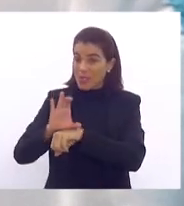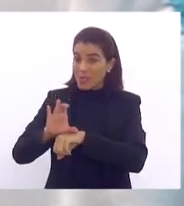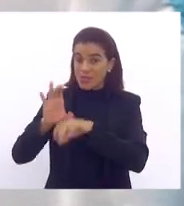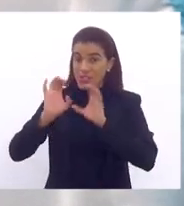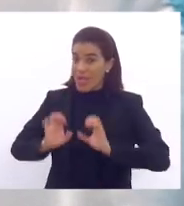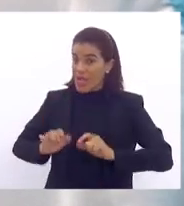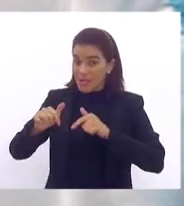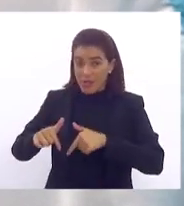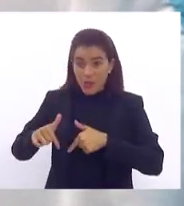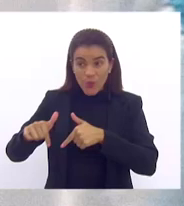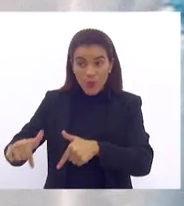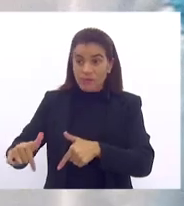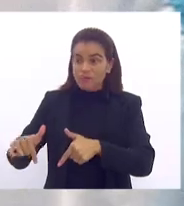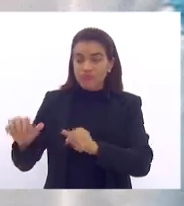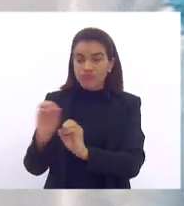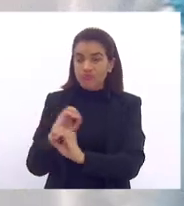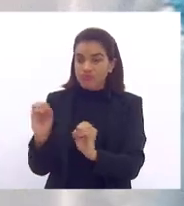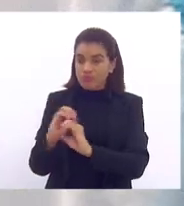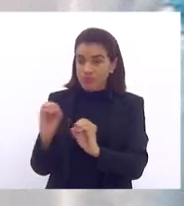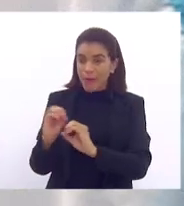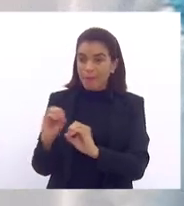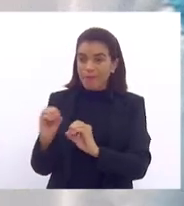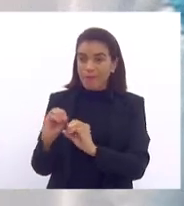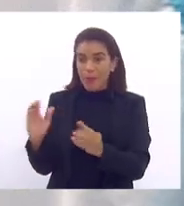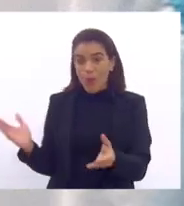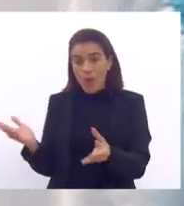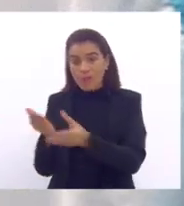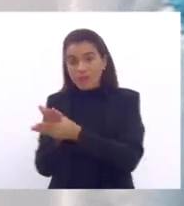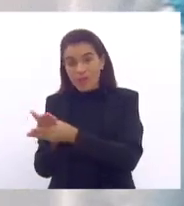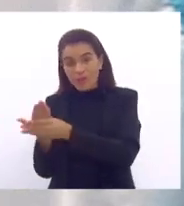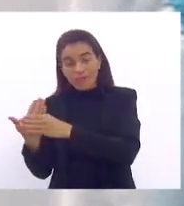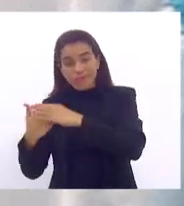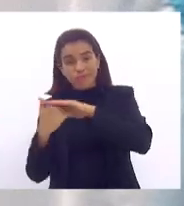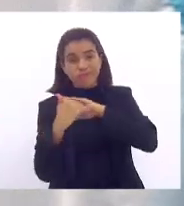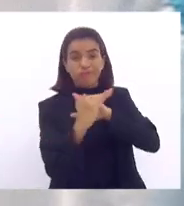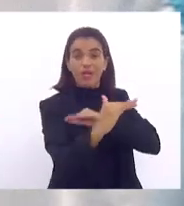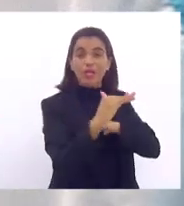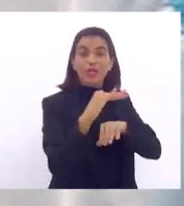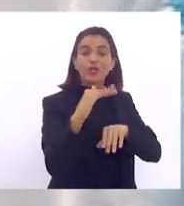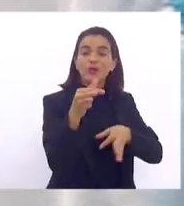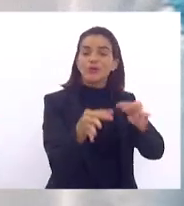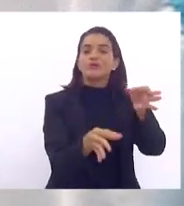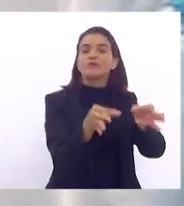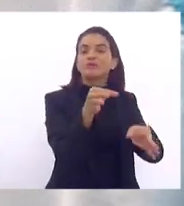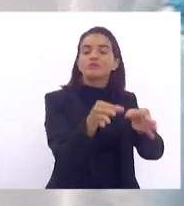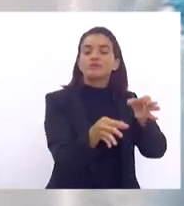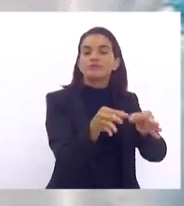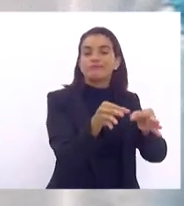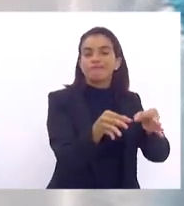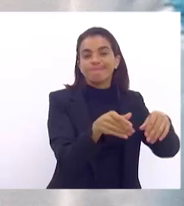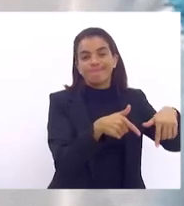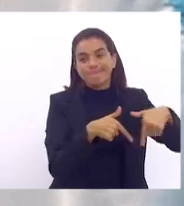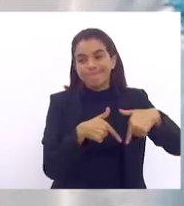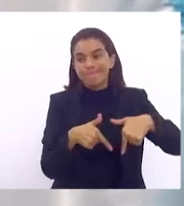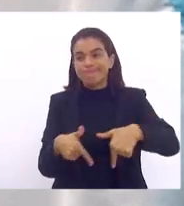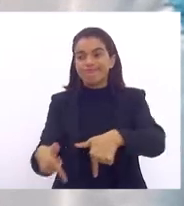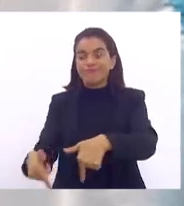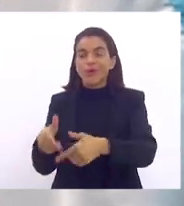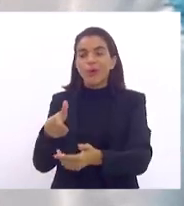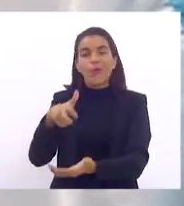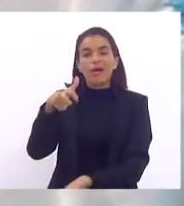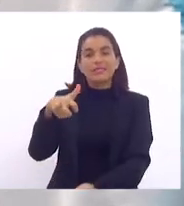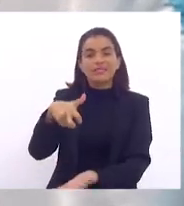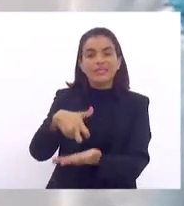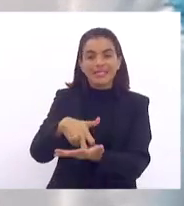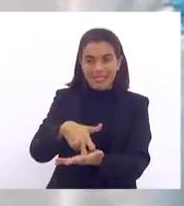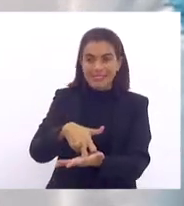agiu eh eh distribuíram uma ação judicial e o judiciário eh eh promoveu né proferiu uma sentença